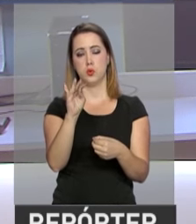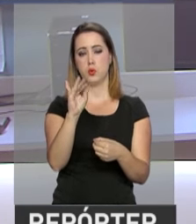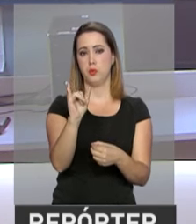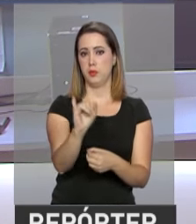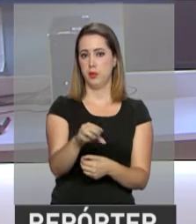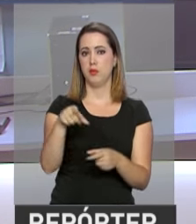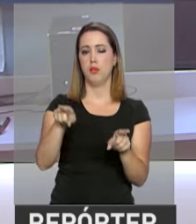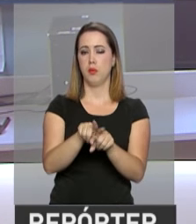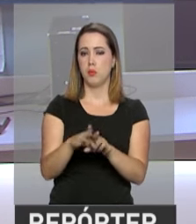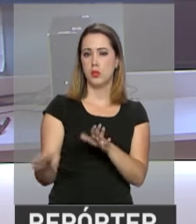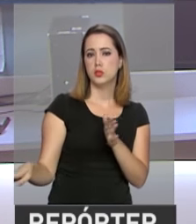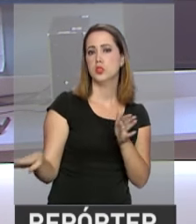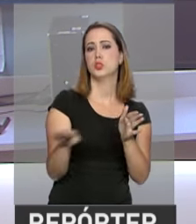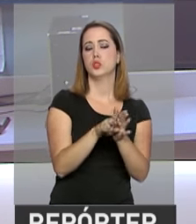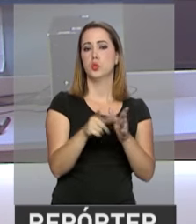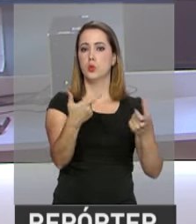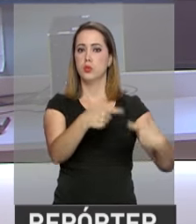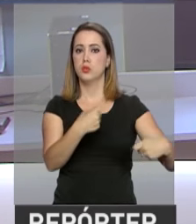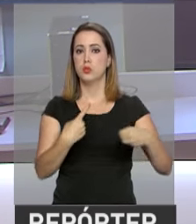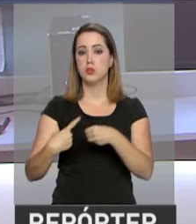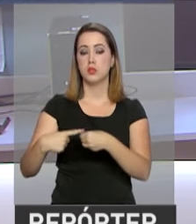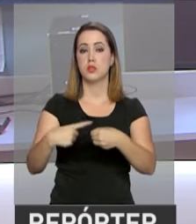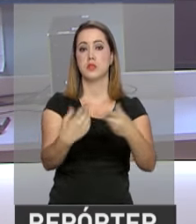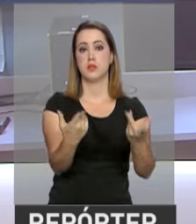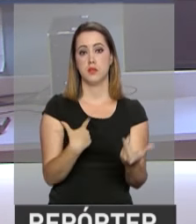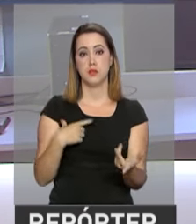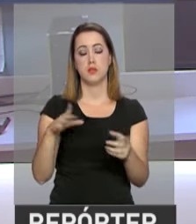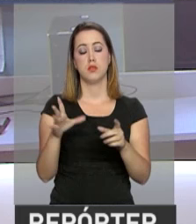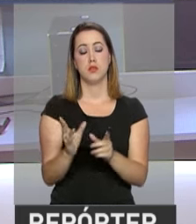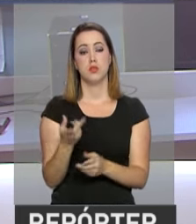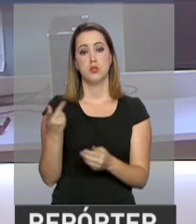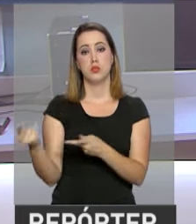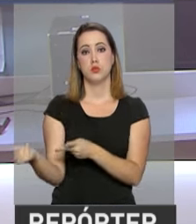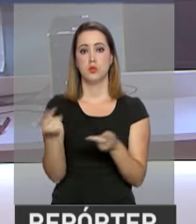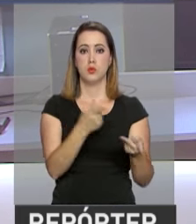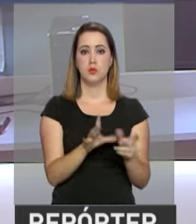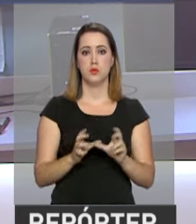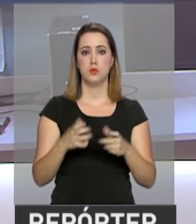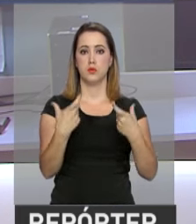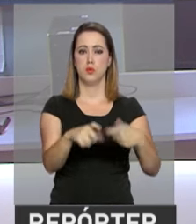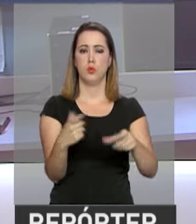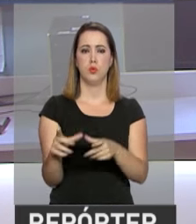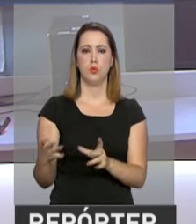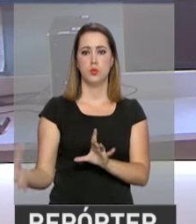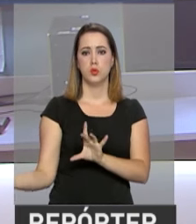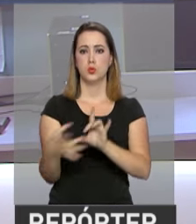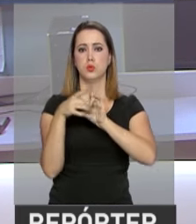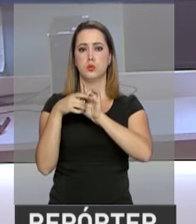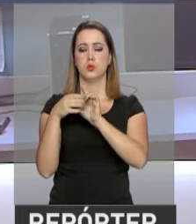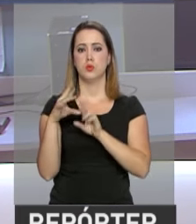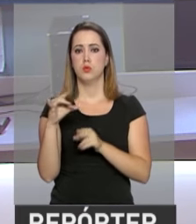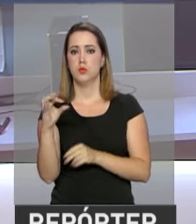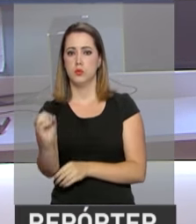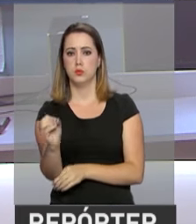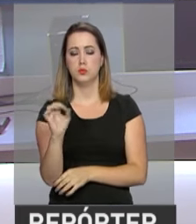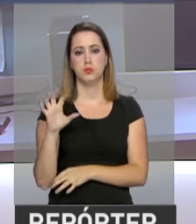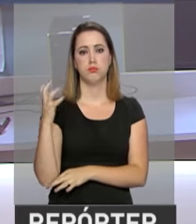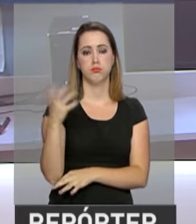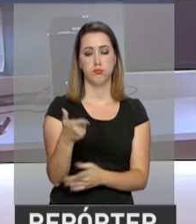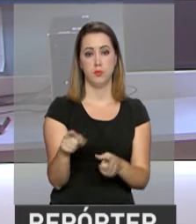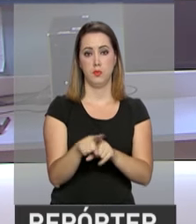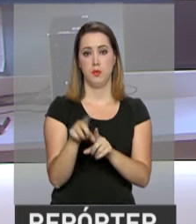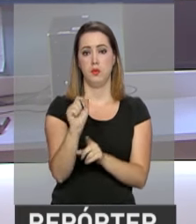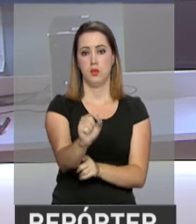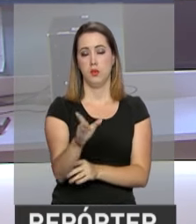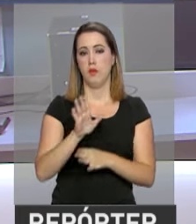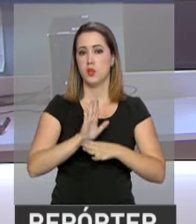Floresta também em Pernambuco onde visitou uma estação de bombeamento do projeto de integração do Rio São Francisco a estação vai ajudar